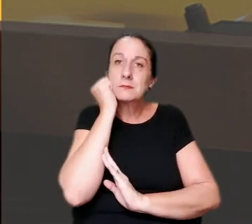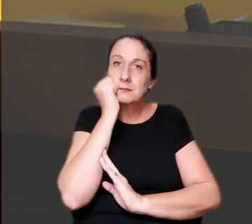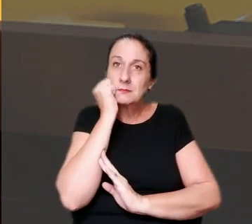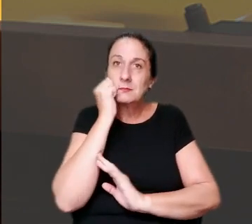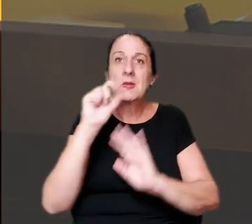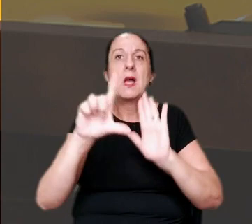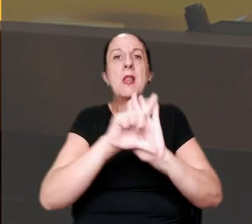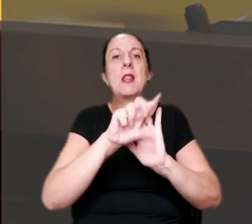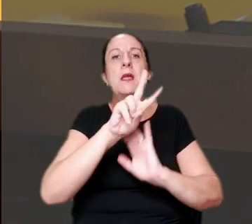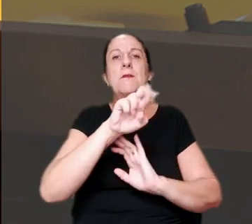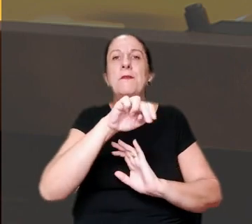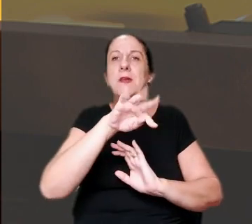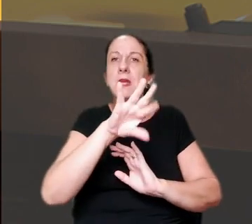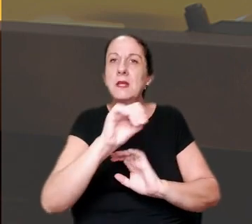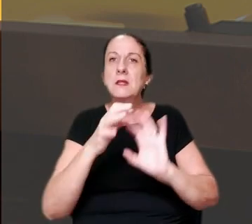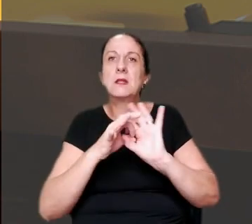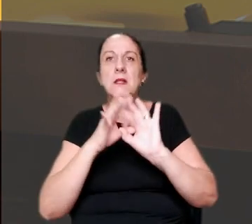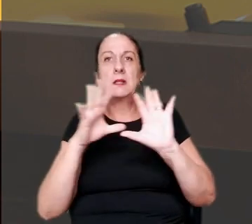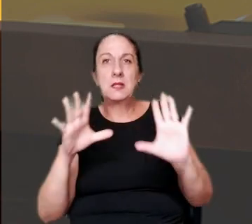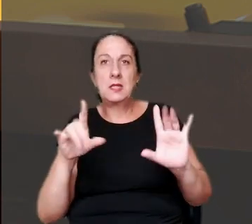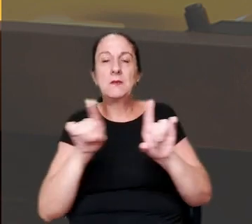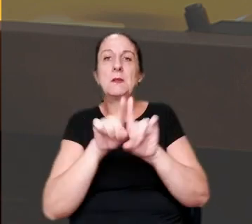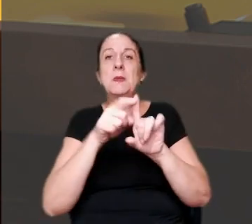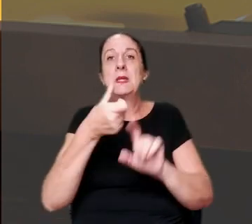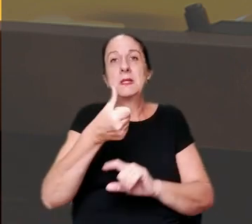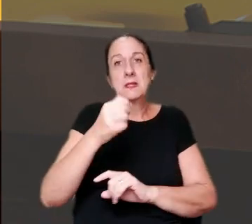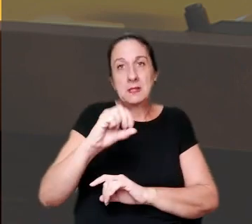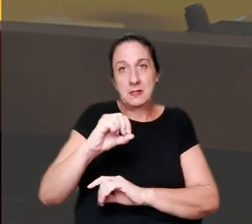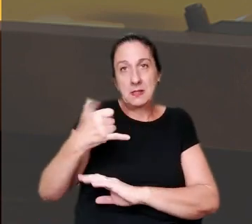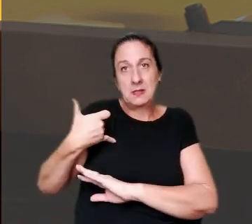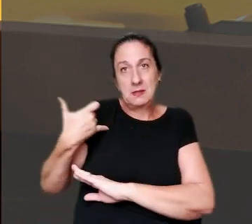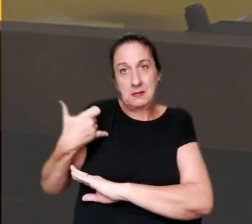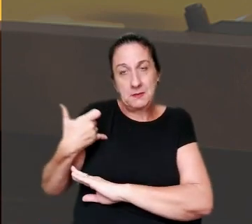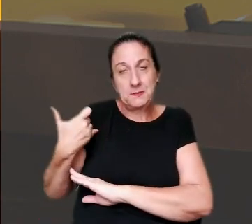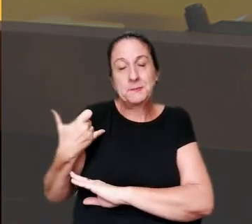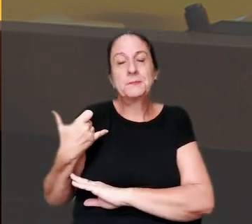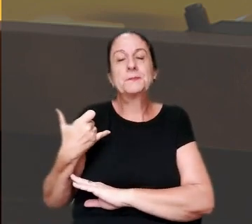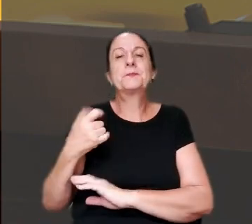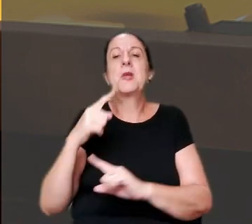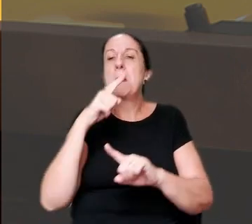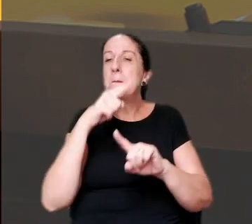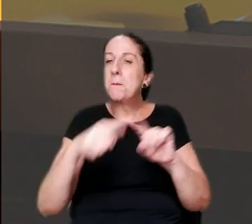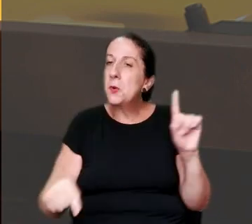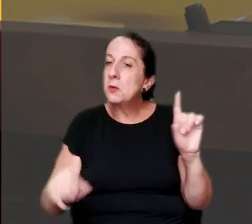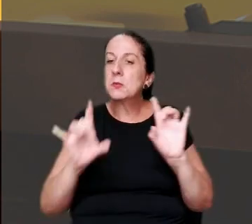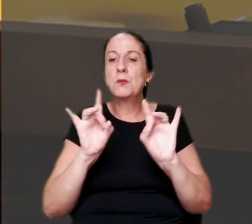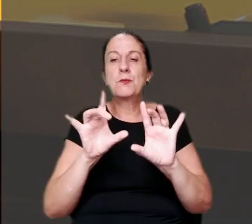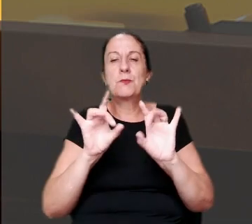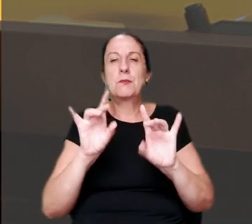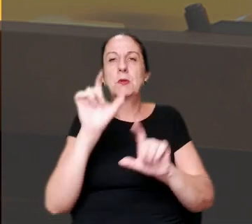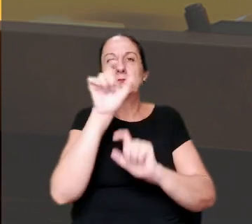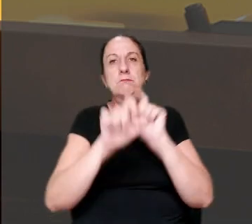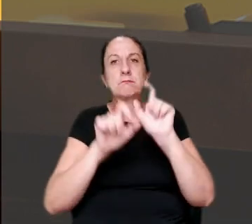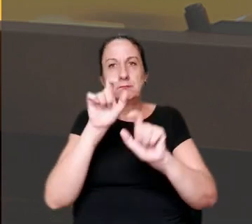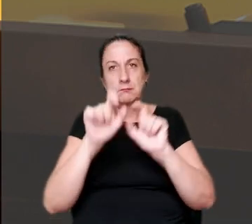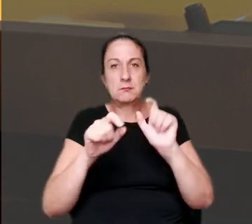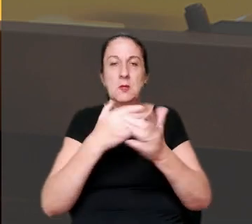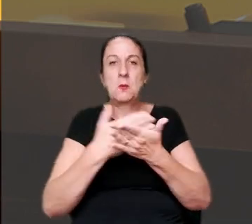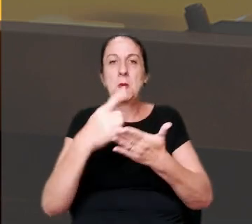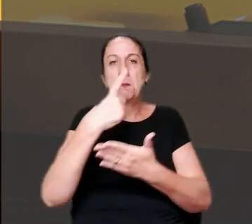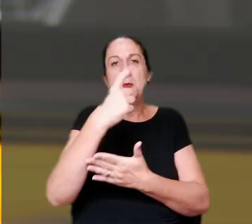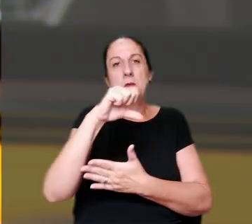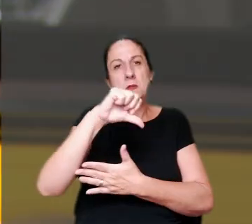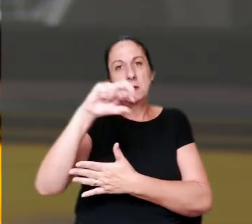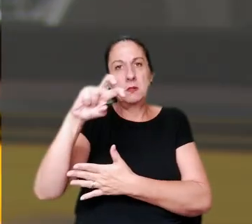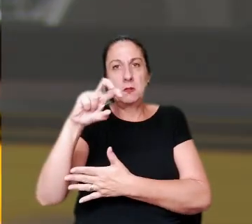negros, como a lei do ventre livre, a lei do sexagenário, essas coisas. Então, a proibição do tráfico, a partir de